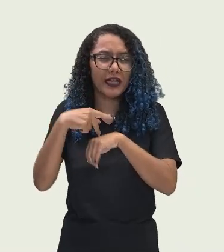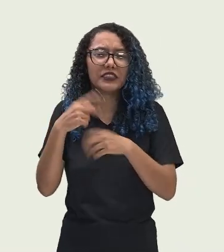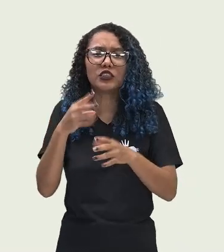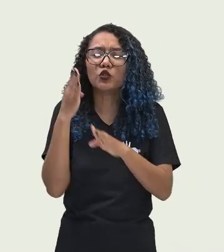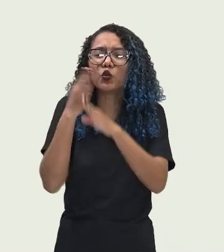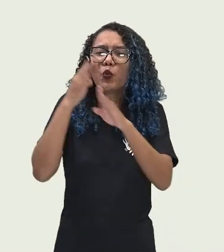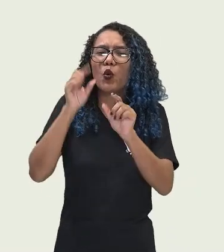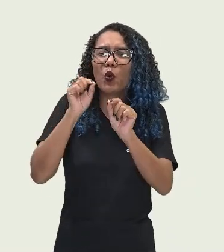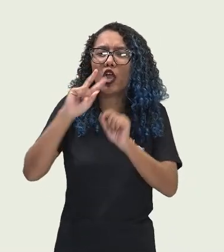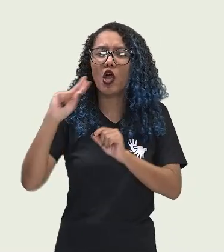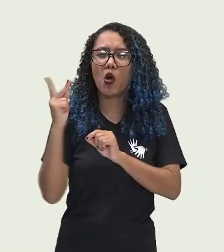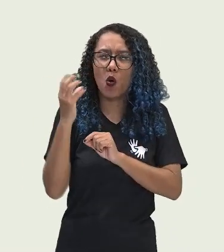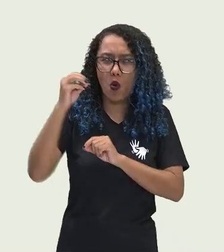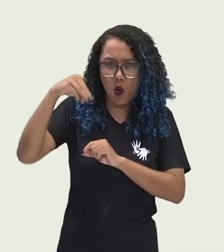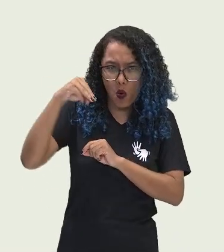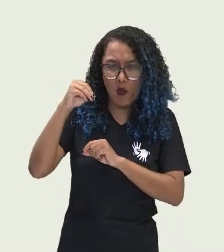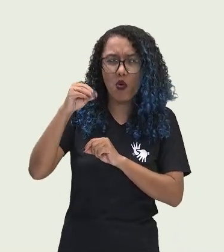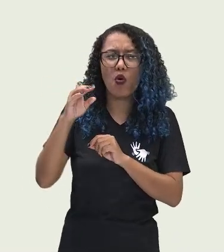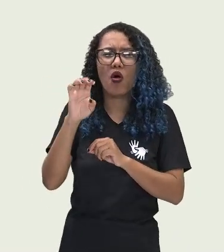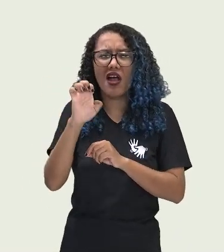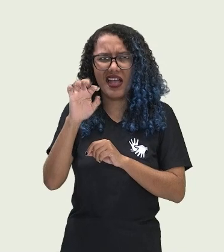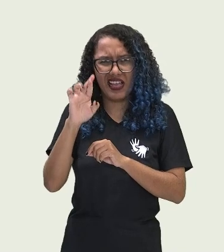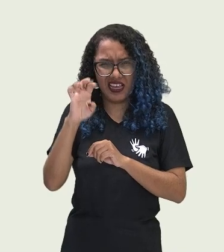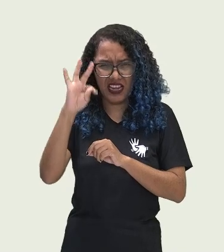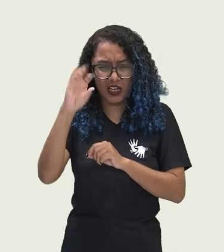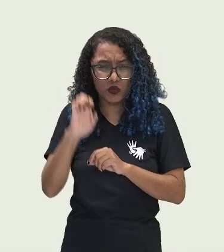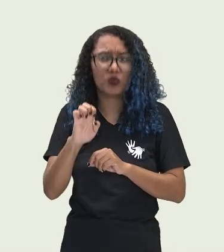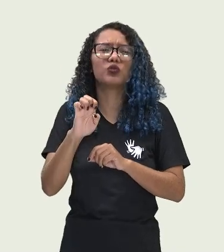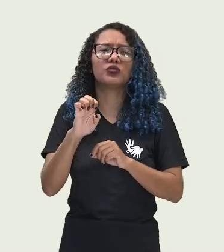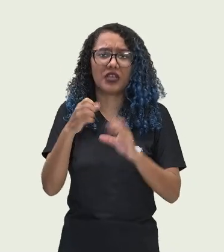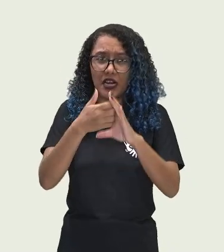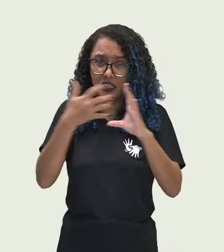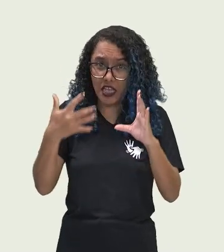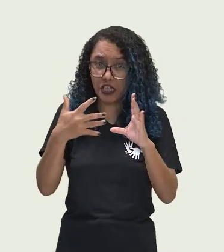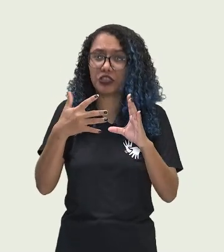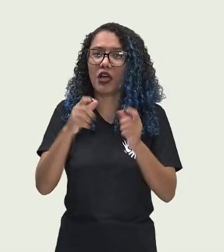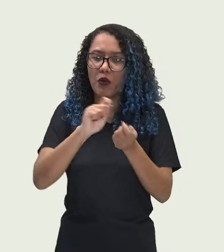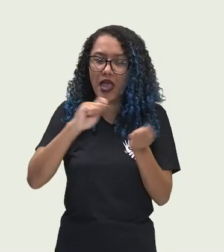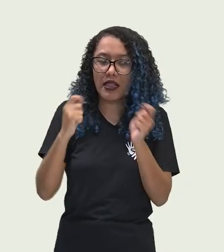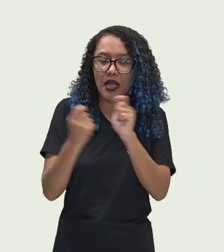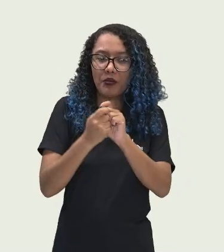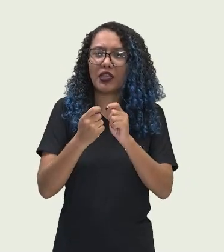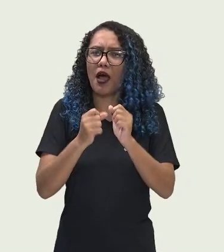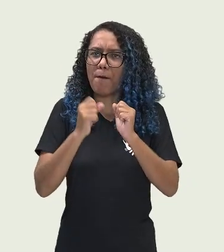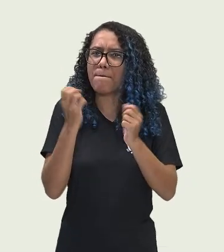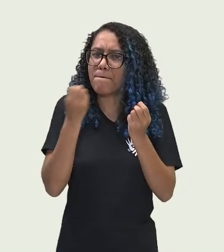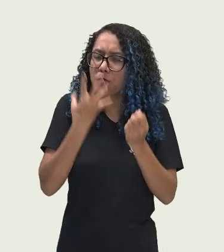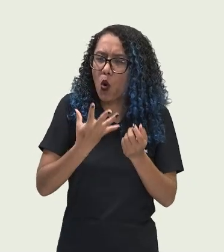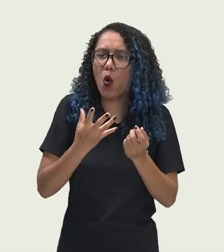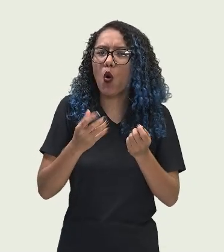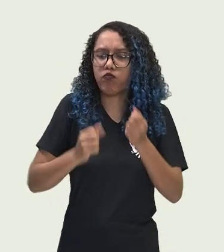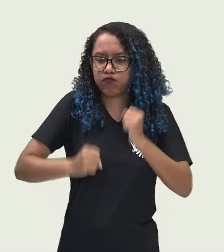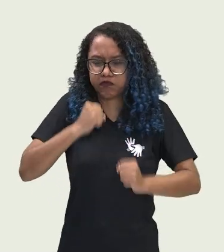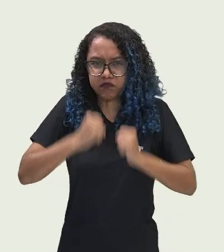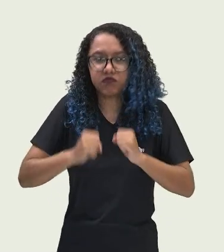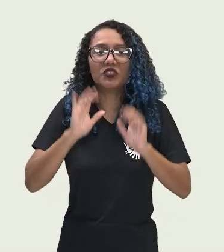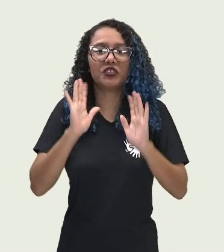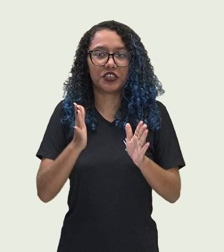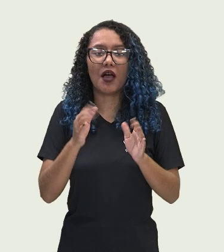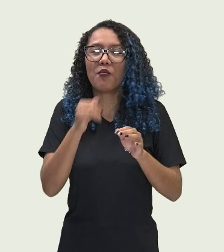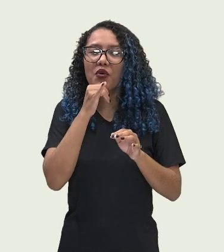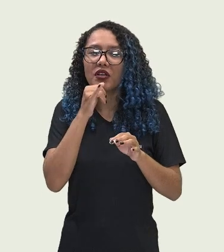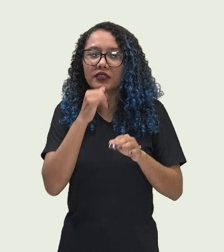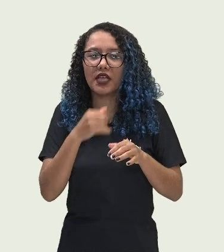já apresentava características anatômicas ideais para a corrida dedos dos pés mais curtos que